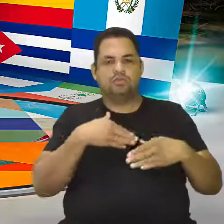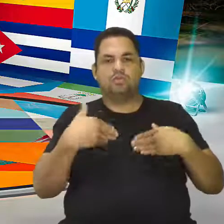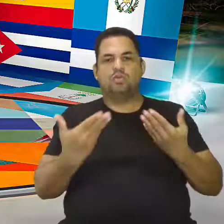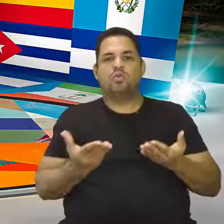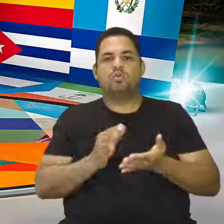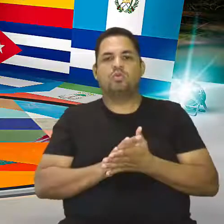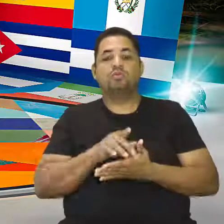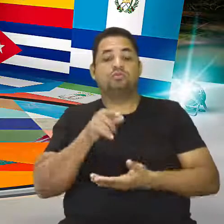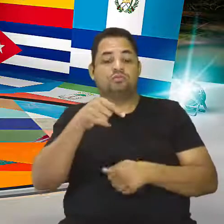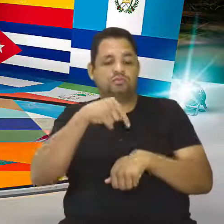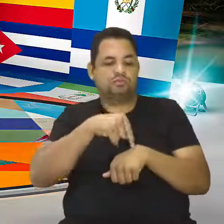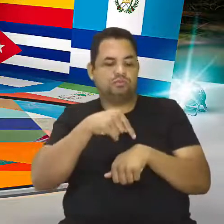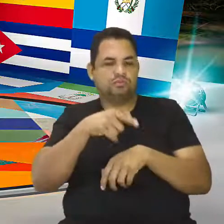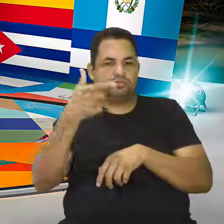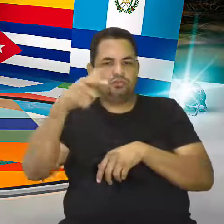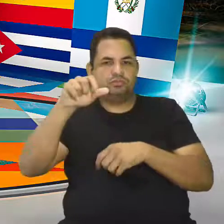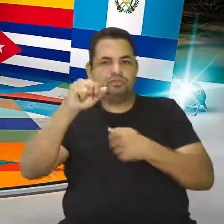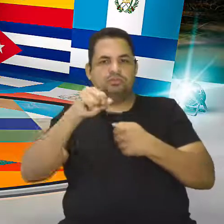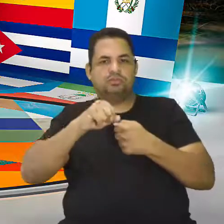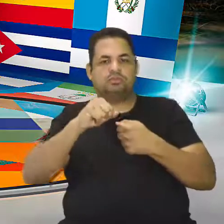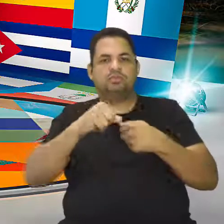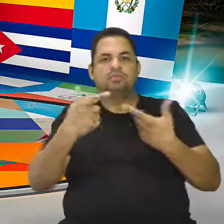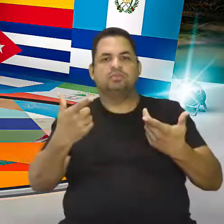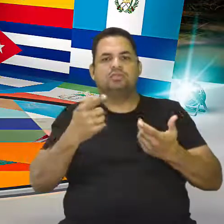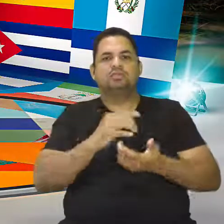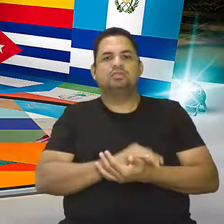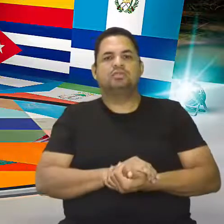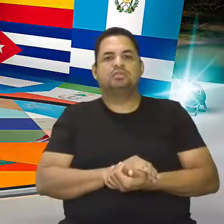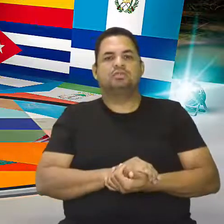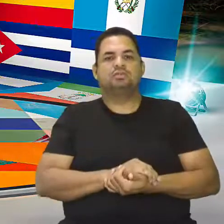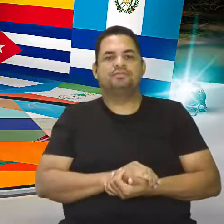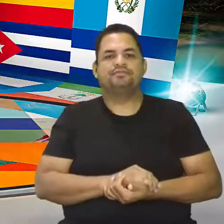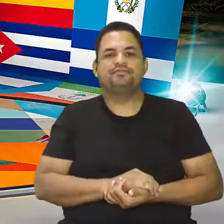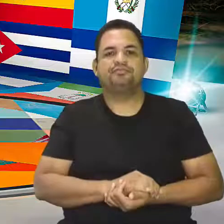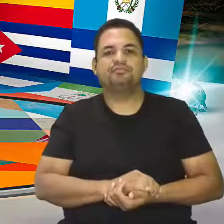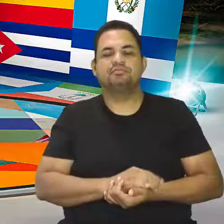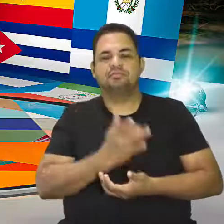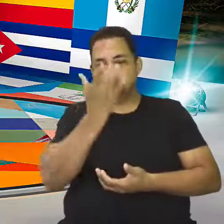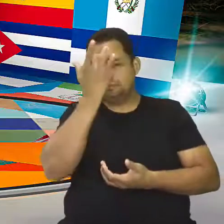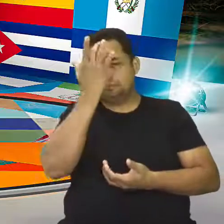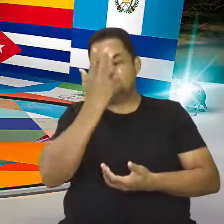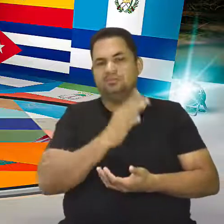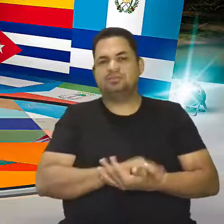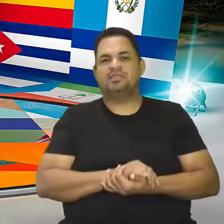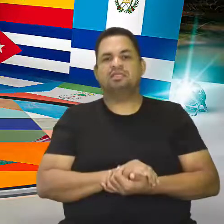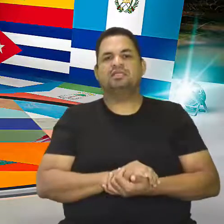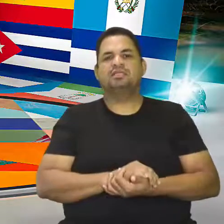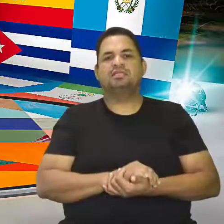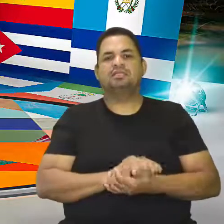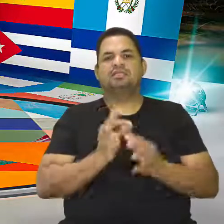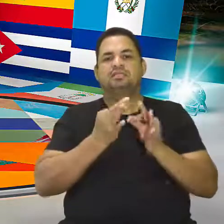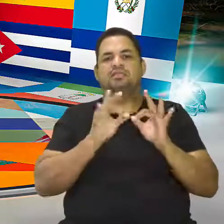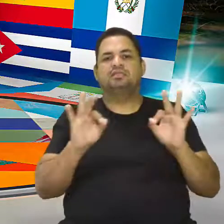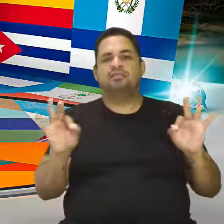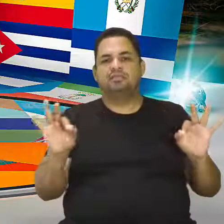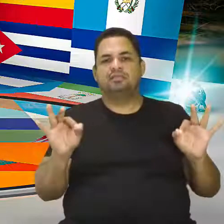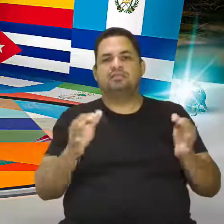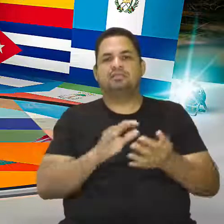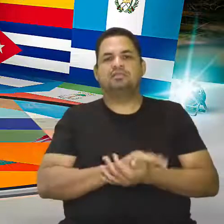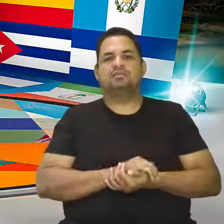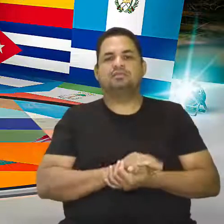que você consegue fazer isso, galera, isso fica fácil, isso fica simples, isso